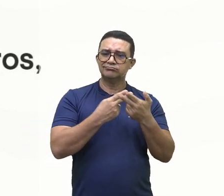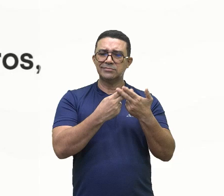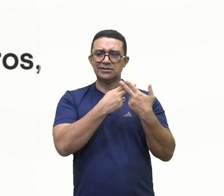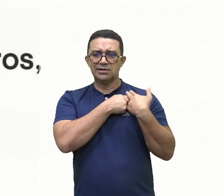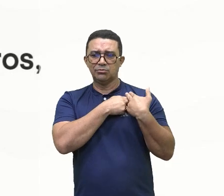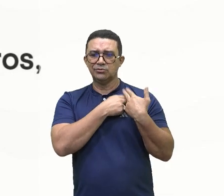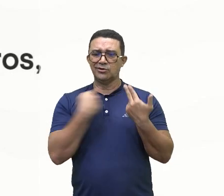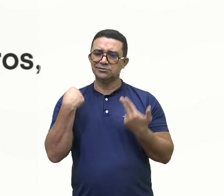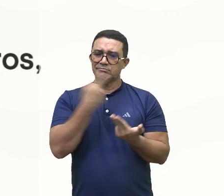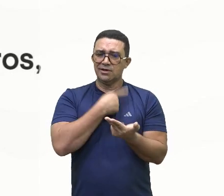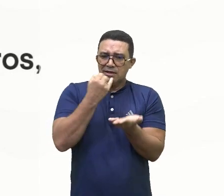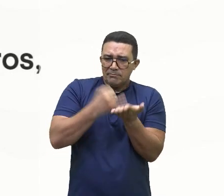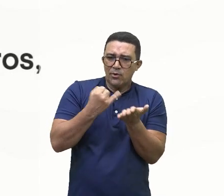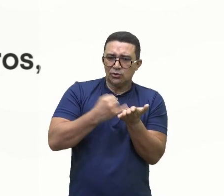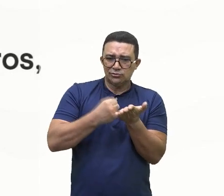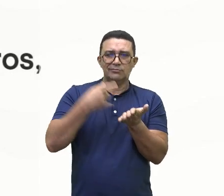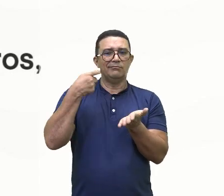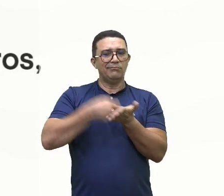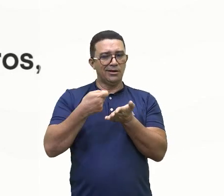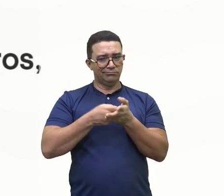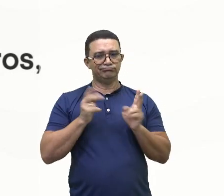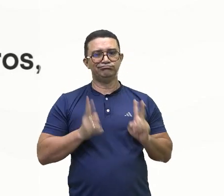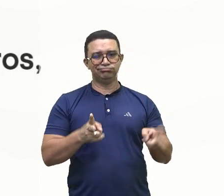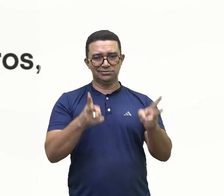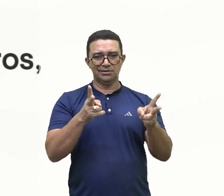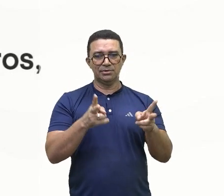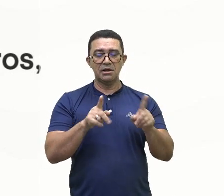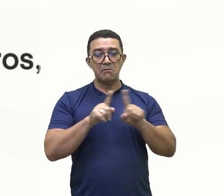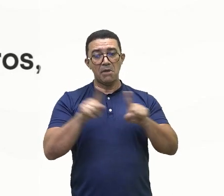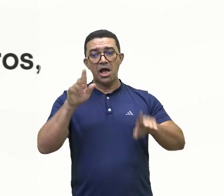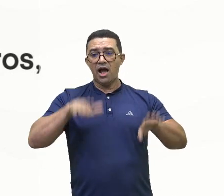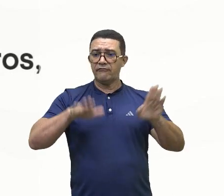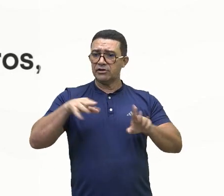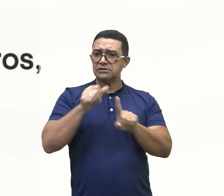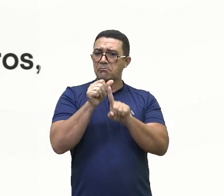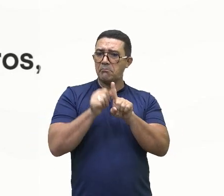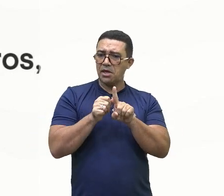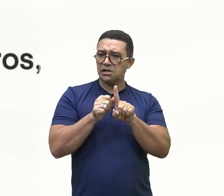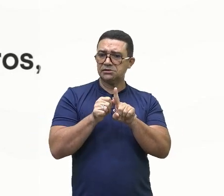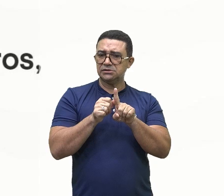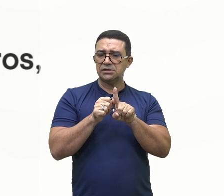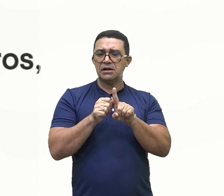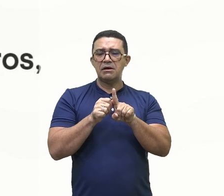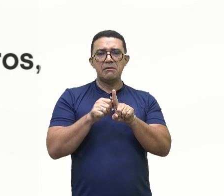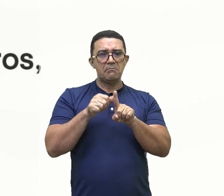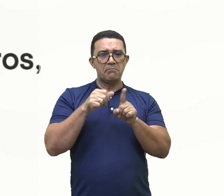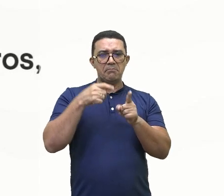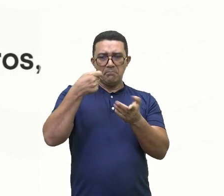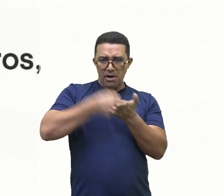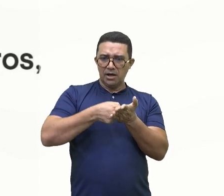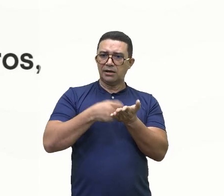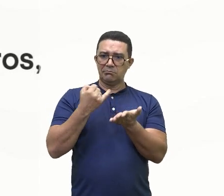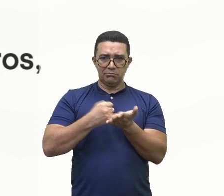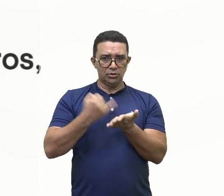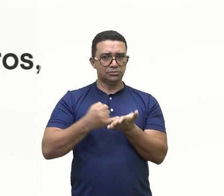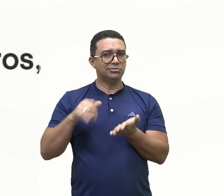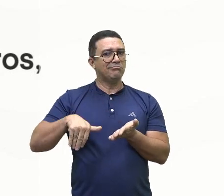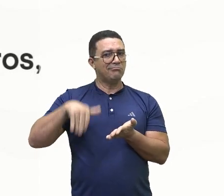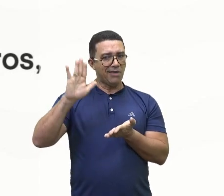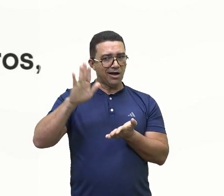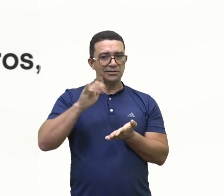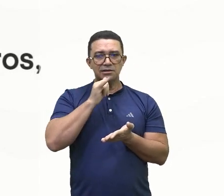imposto o tempo todo em tudo, né? Mas tem aqueles meses lá que a gente paga mais imposto ainda, tipo